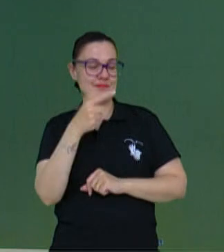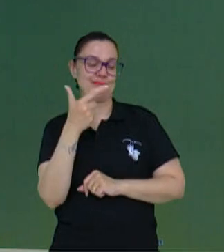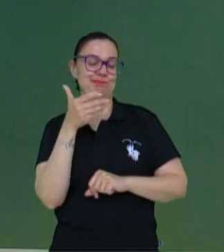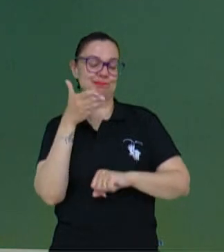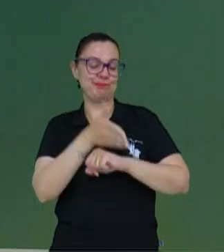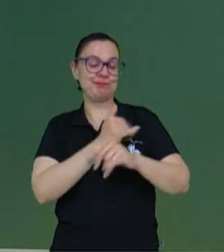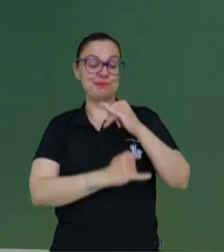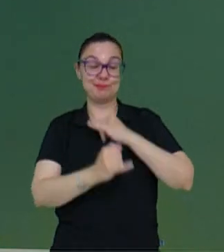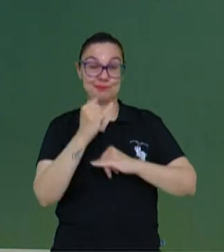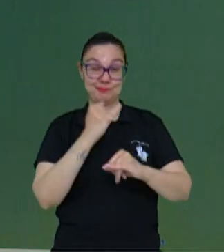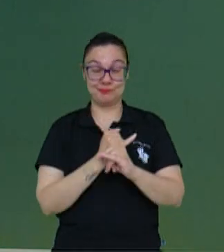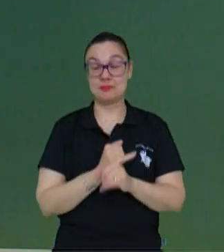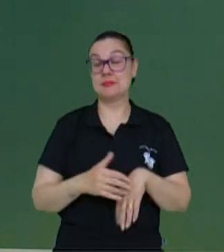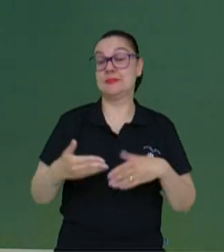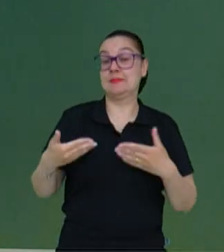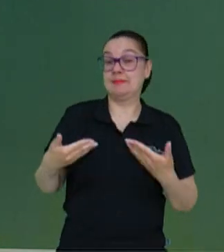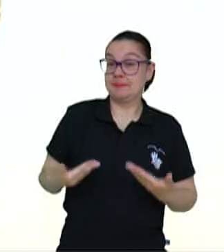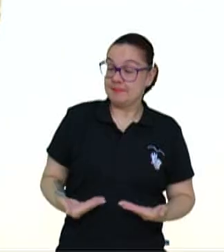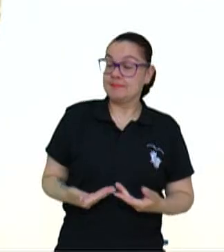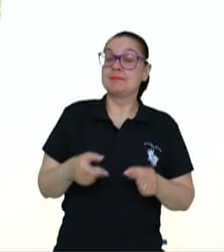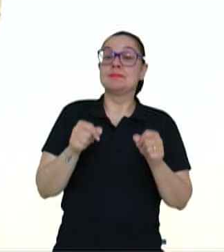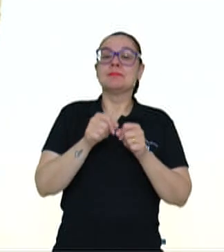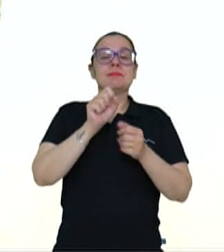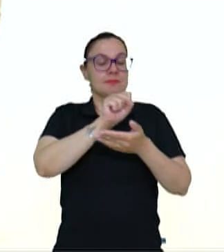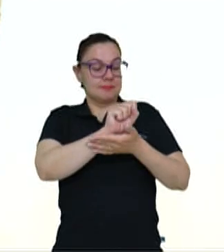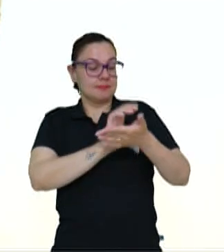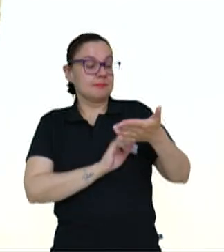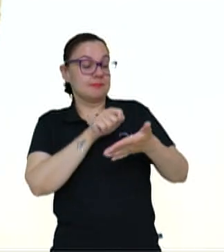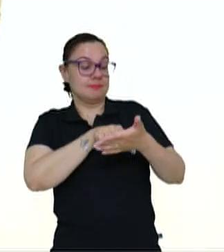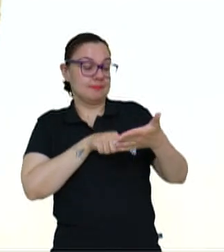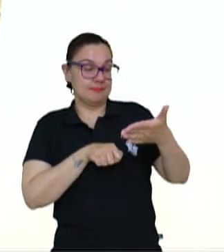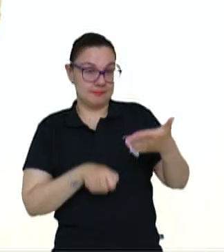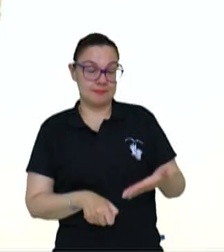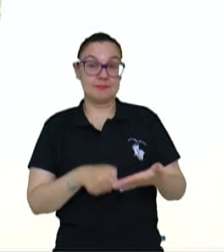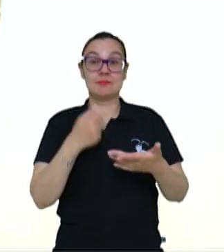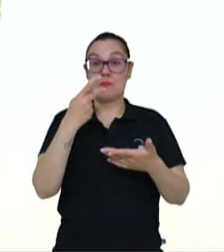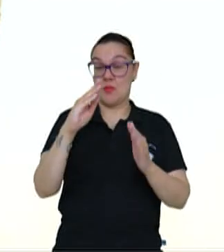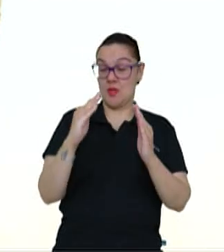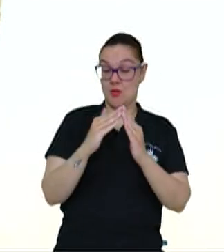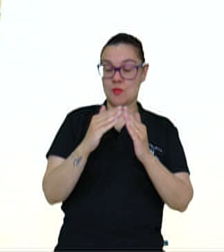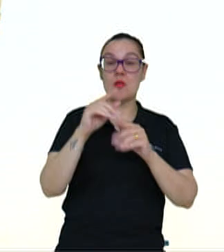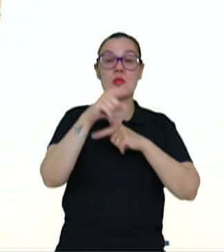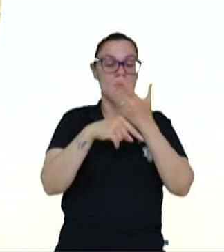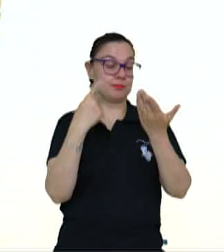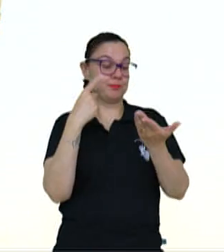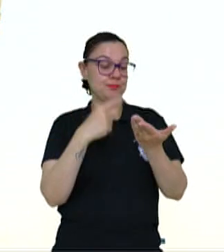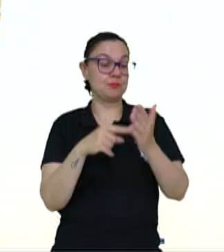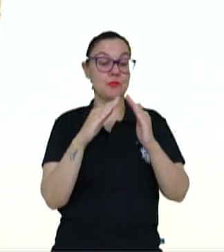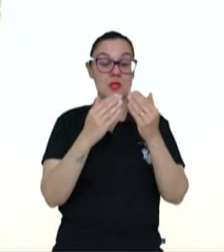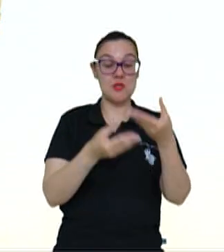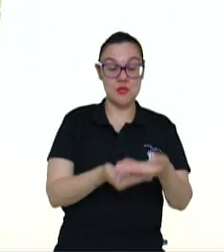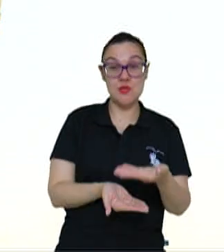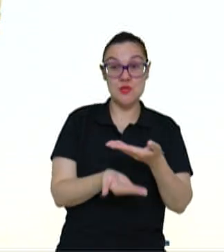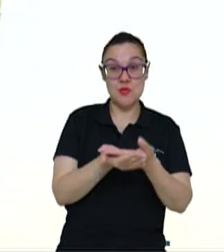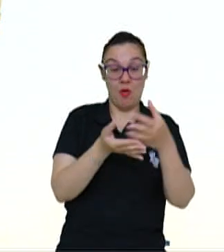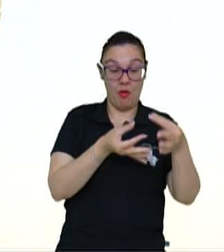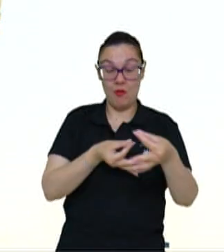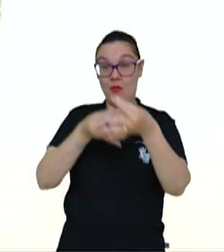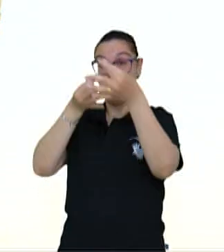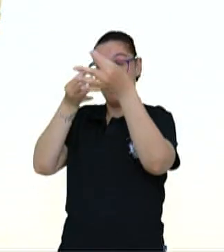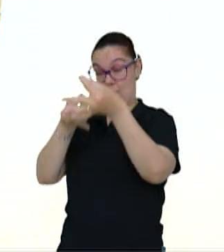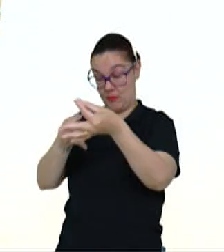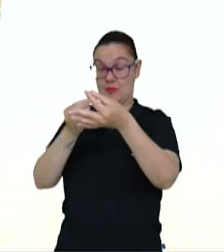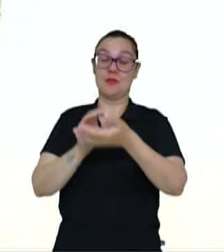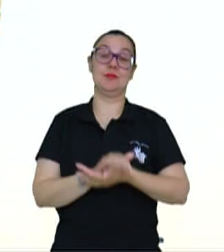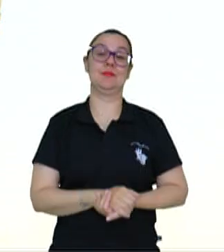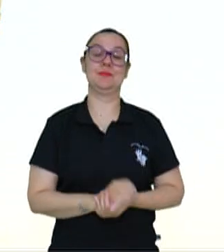acesso à internet, né? Quem não tem, realiza a atividade lá na sua casa, né? E depois leva essa atividade para a